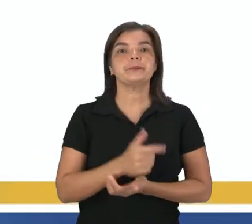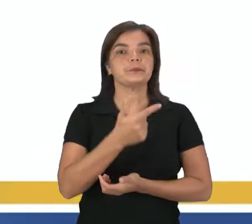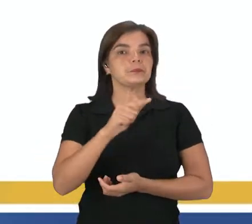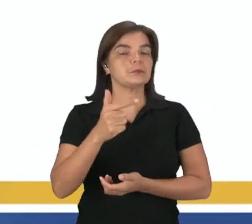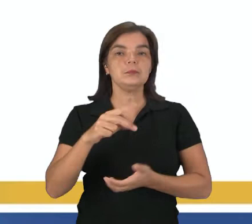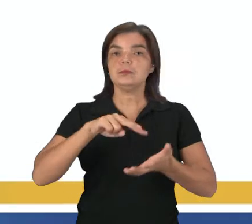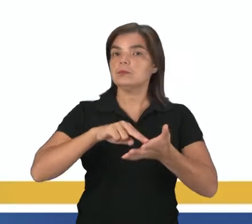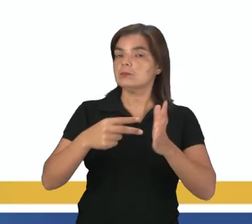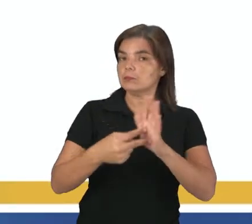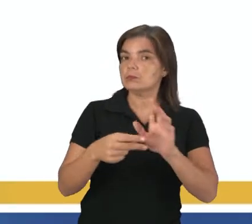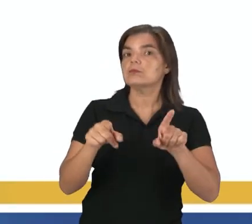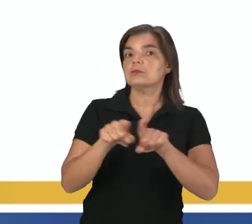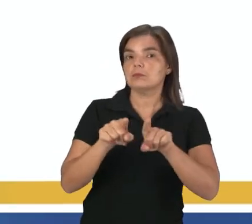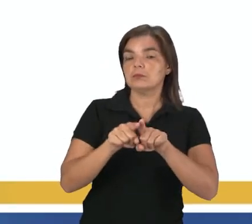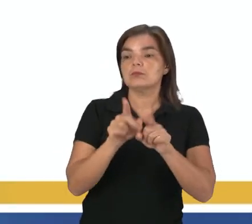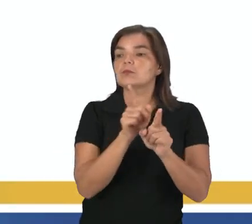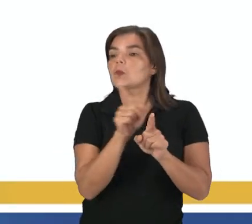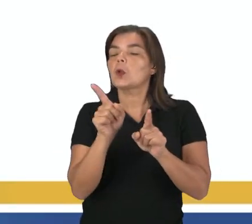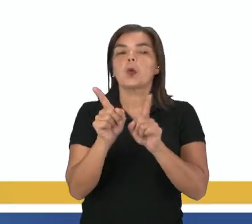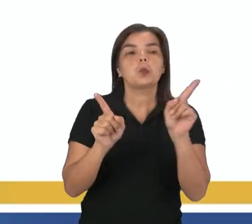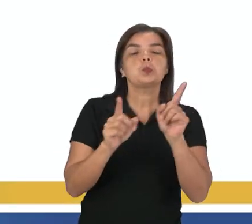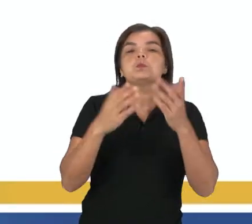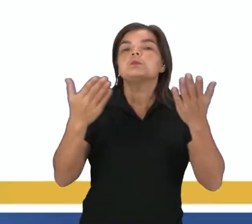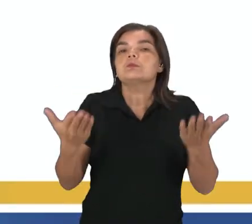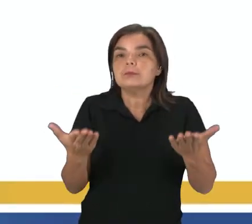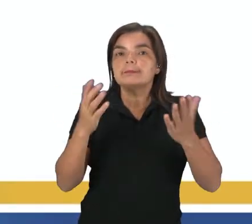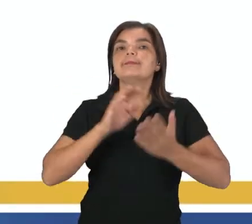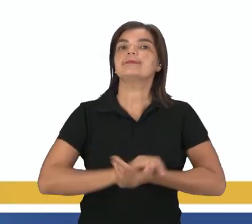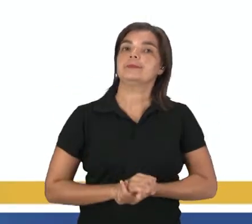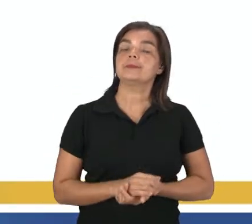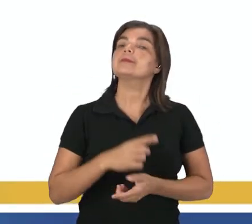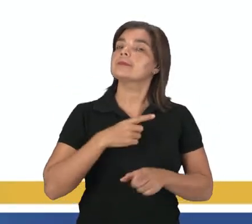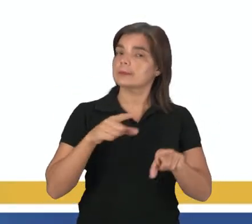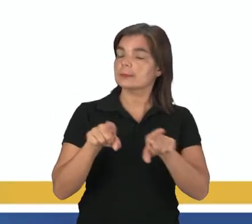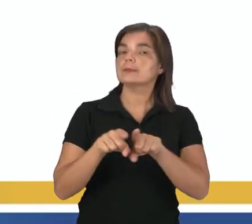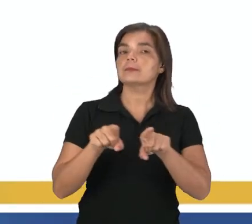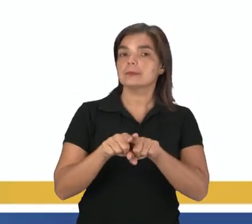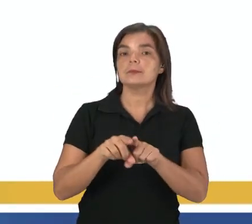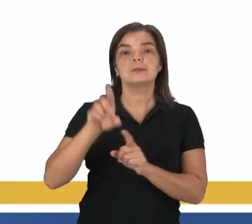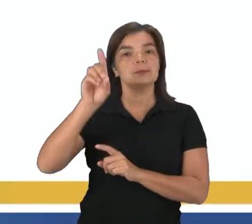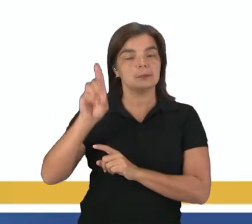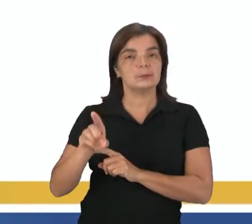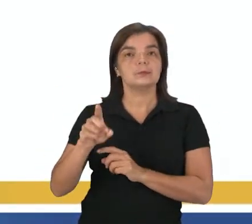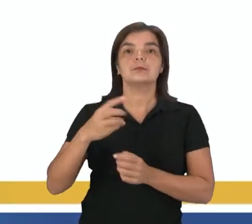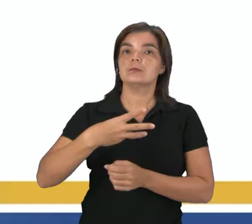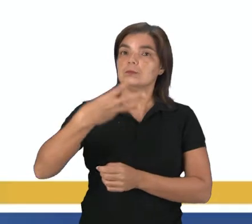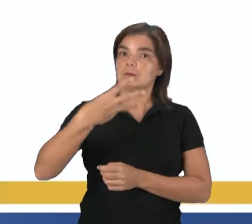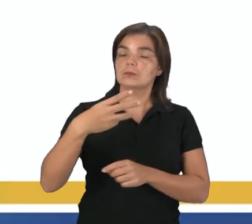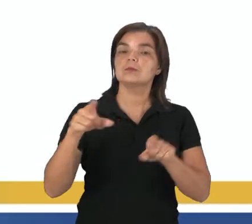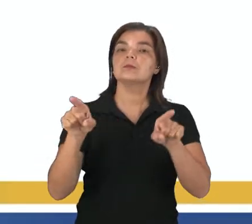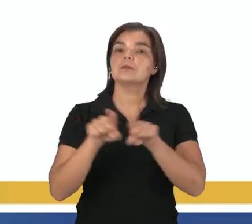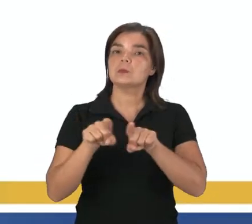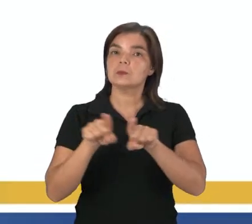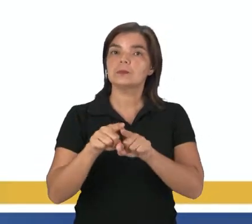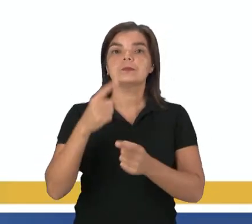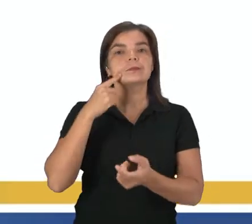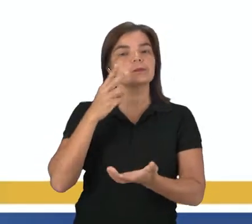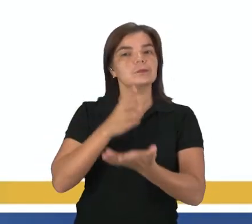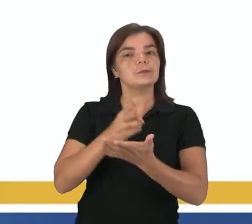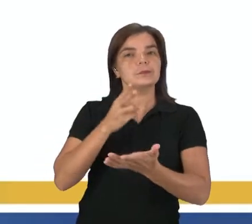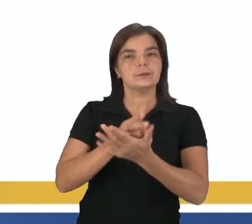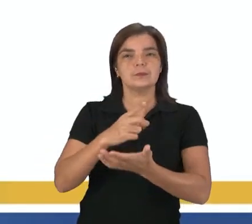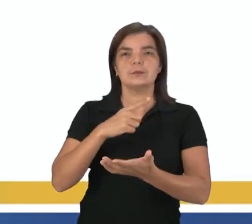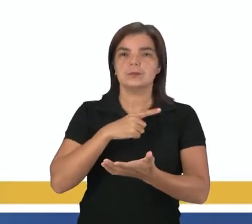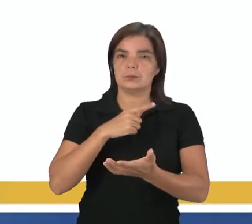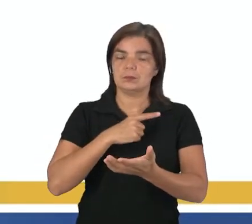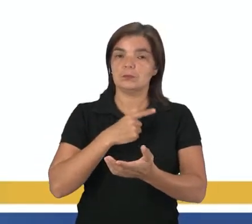ter um sentido, não está indicando esse sentido, ela também foi para a direita e o terceiro exemplo também. Mas é sempre como se eu